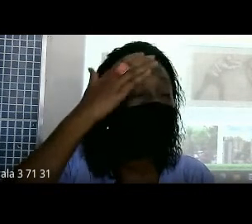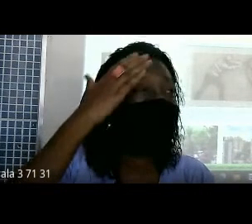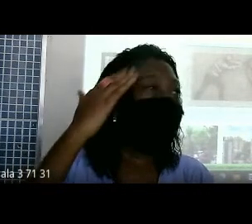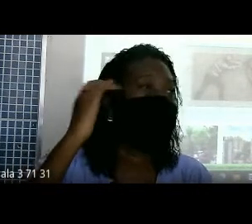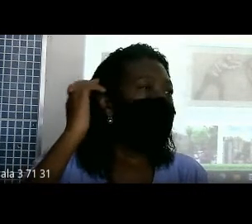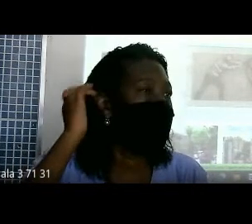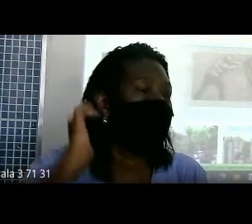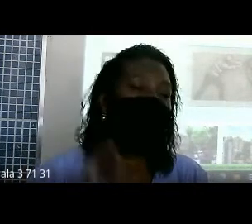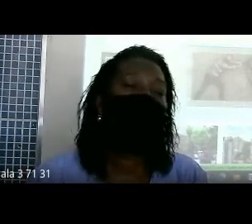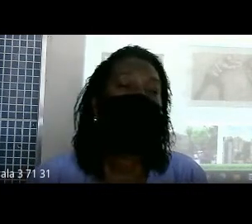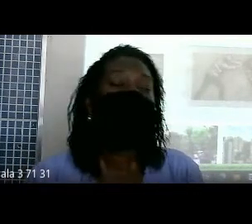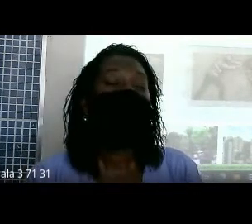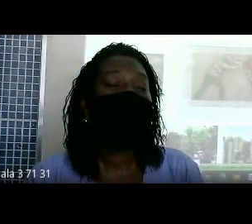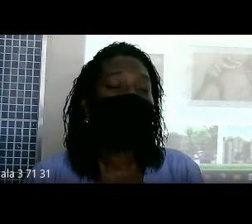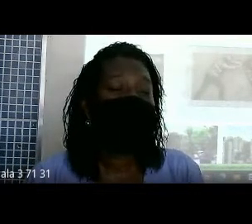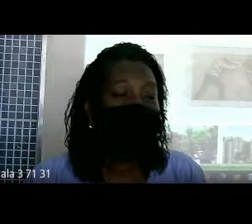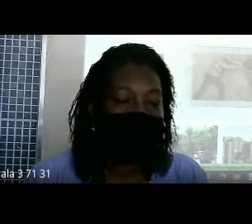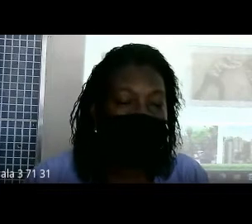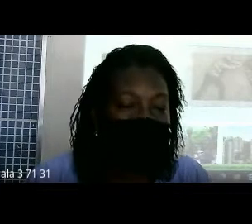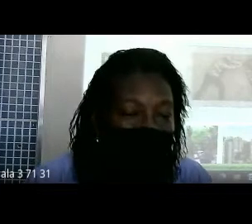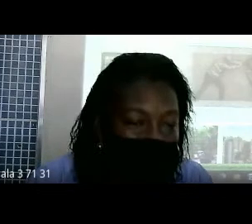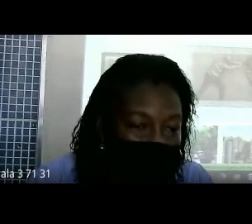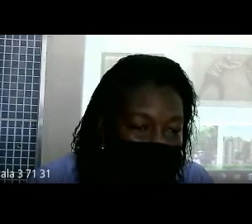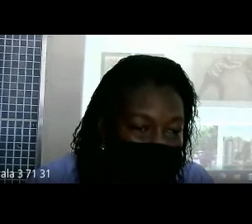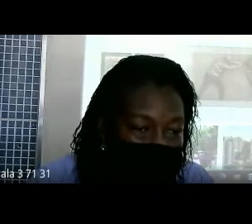Não vou botar nada de Coringa, não. Aí, aqui...